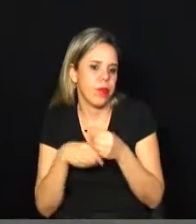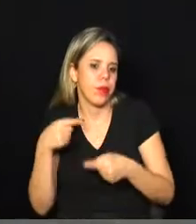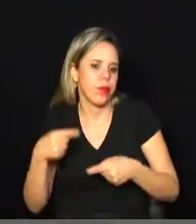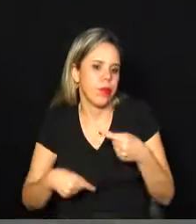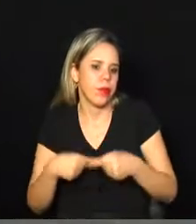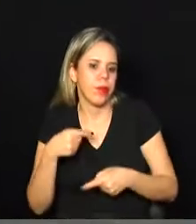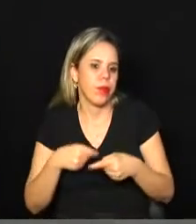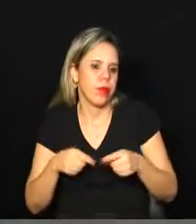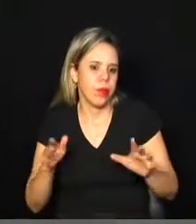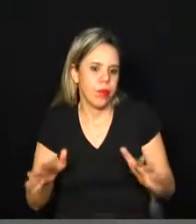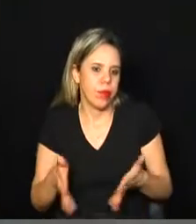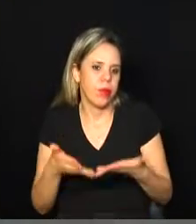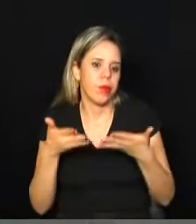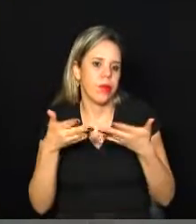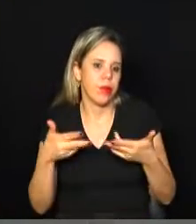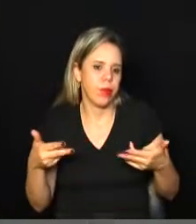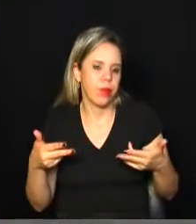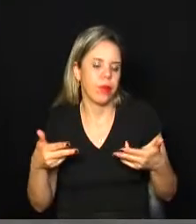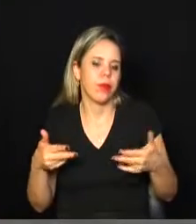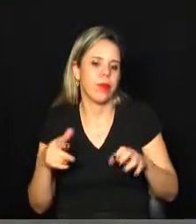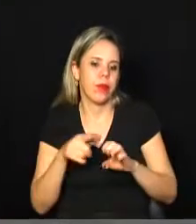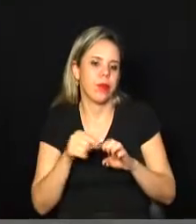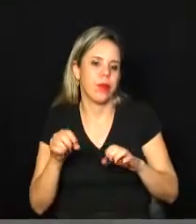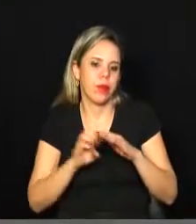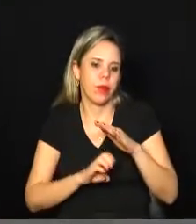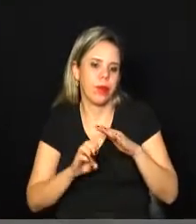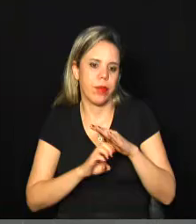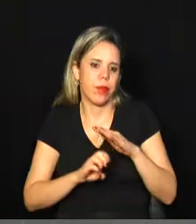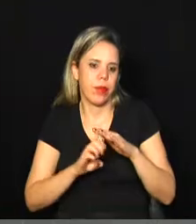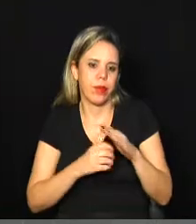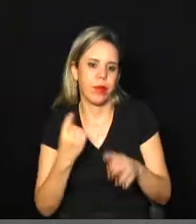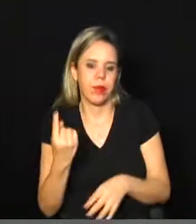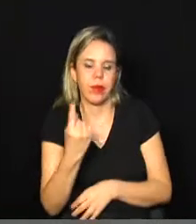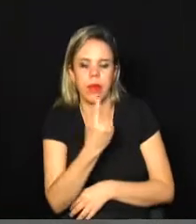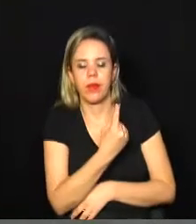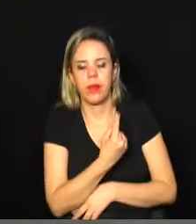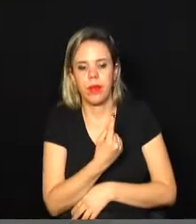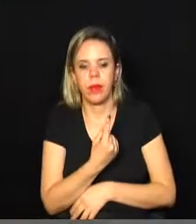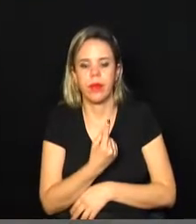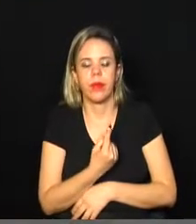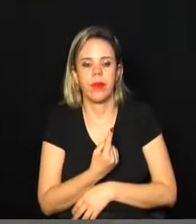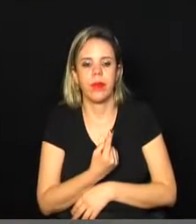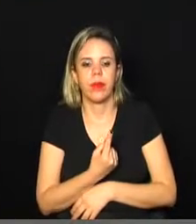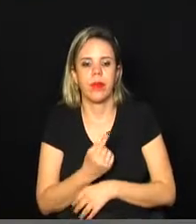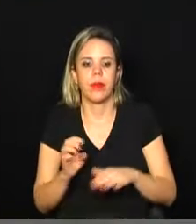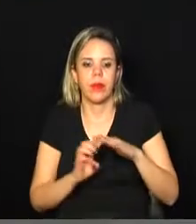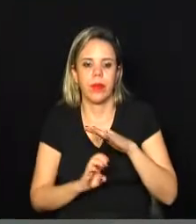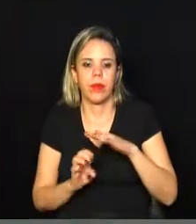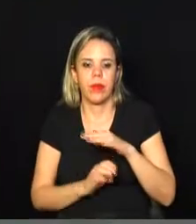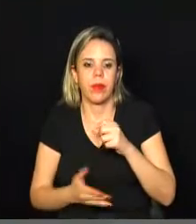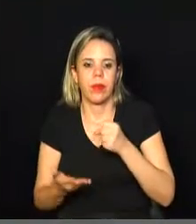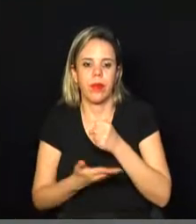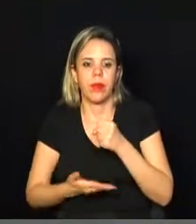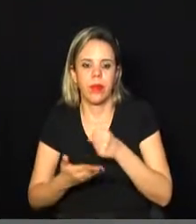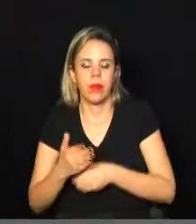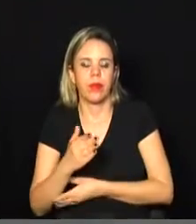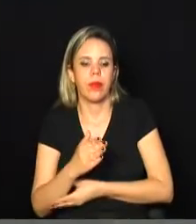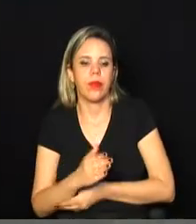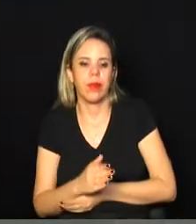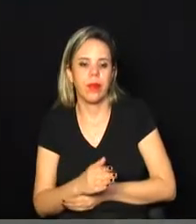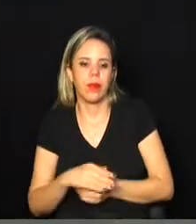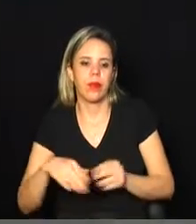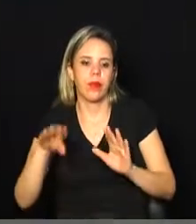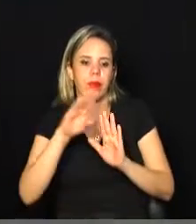políticas de fomento aos micro empreendedores individuais Micro e Pequenas Empresas assim